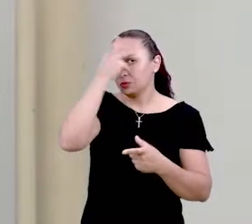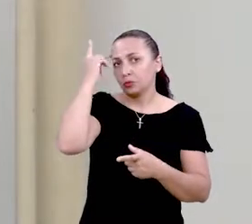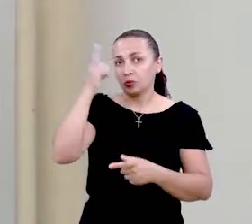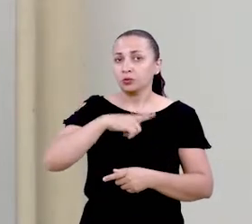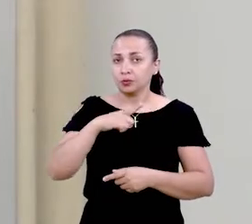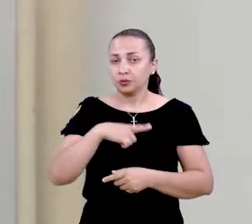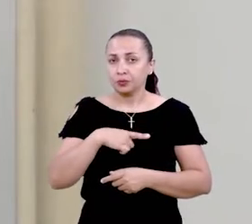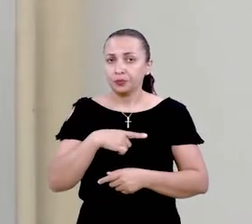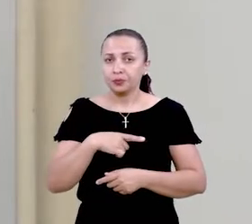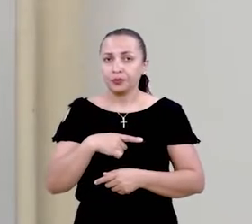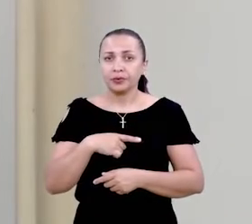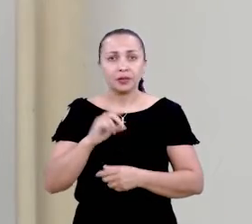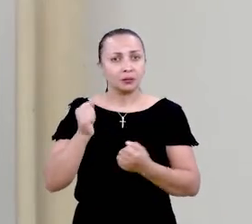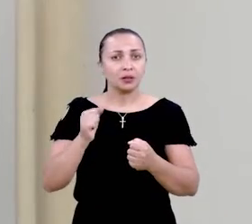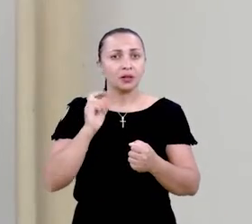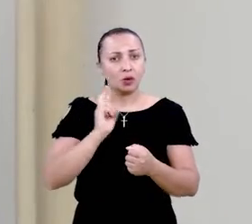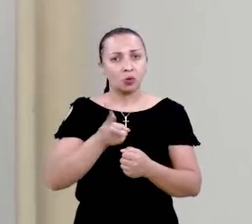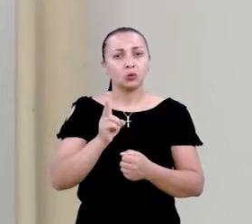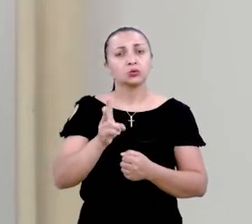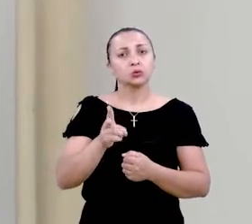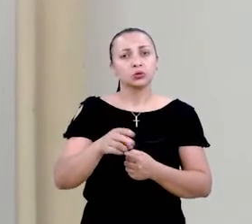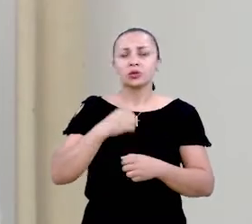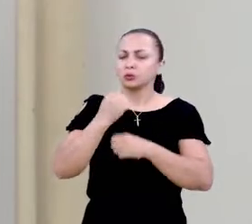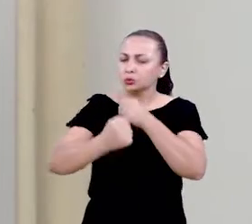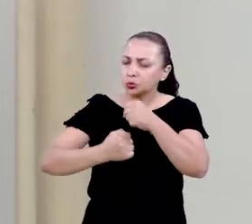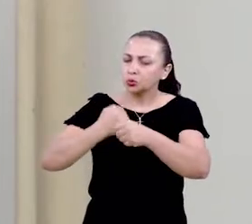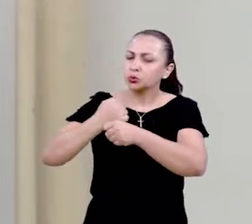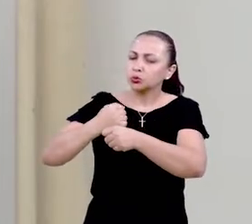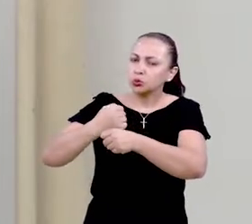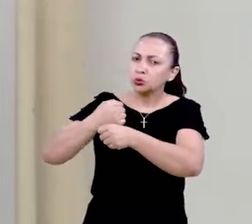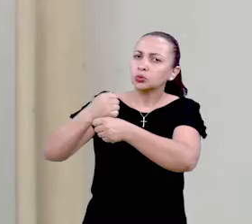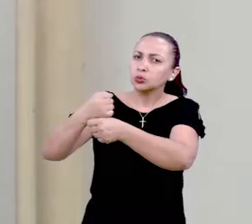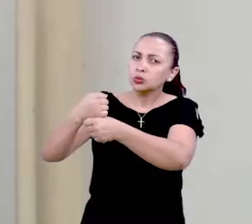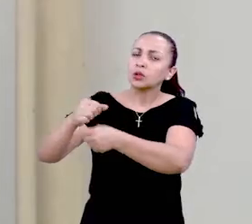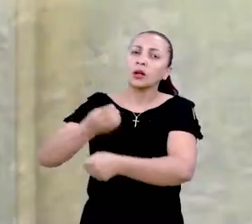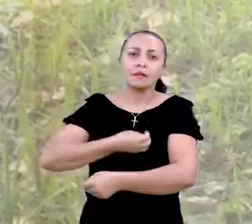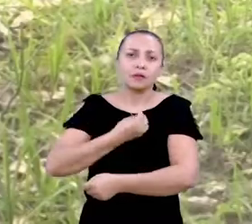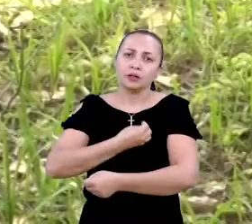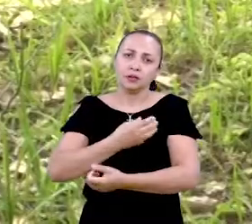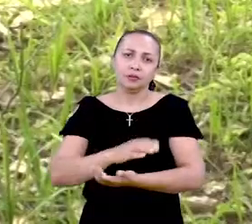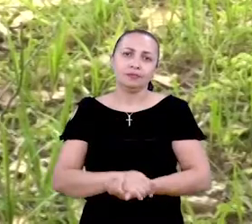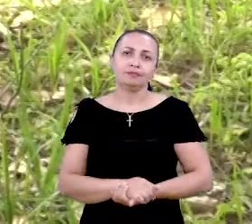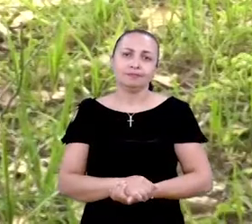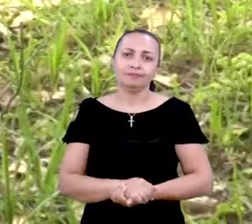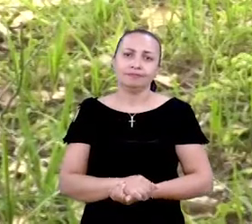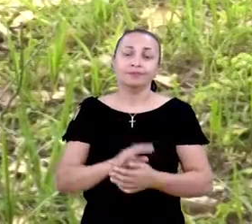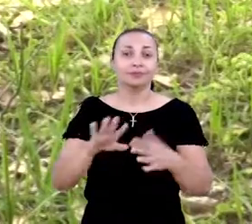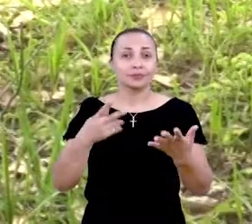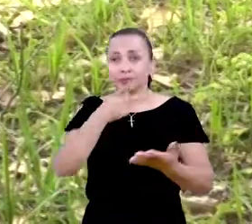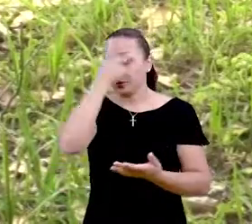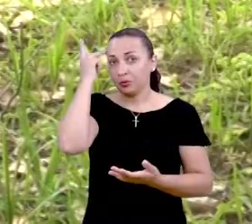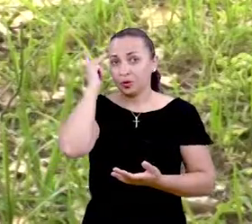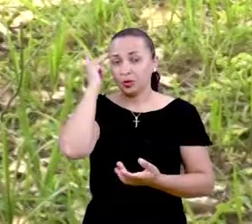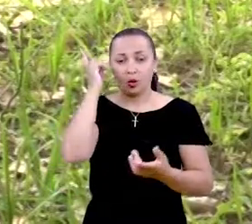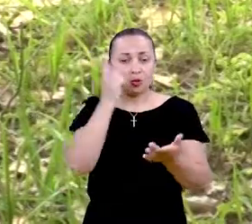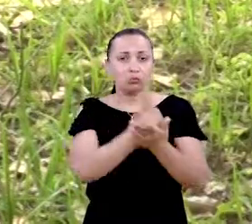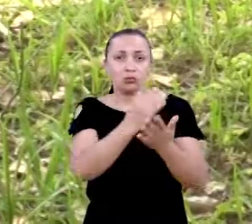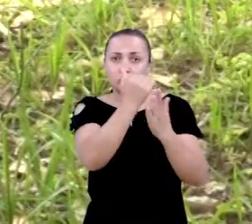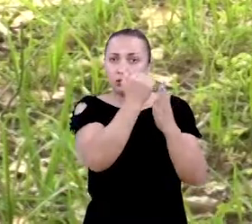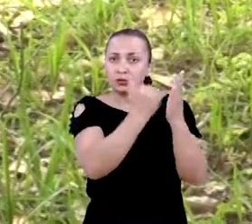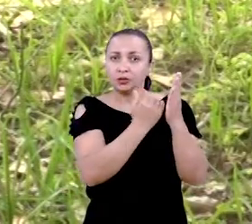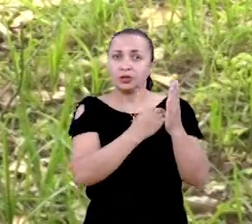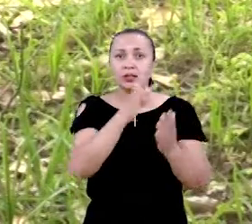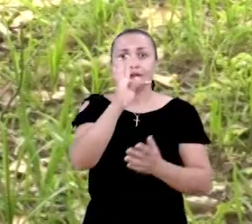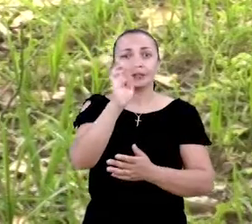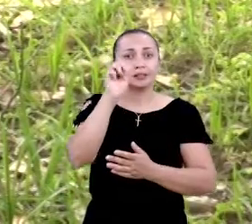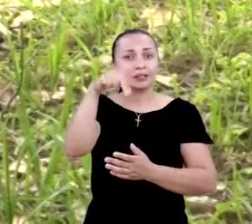apresentar. Isso deve ser continuado a vida dele, né? Quando uma pessoa é diagnosticada com